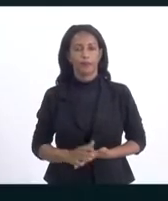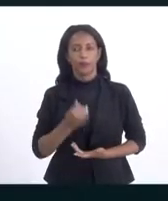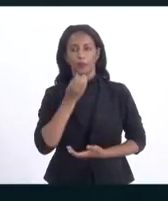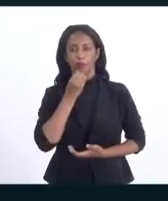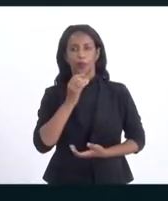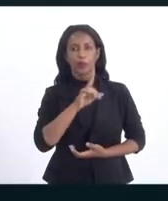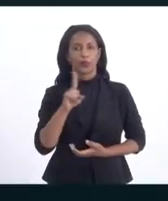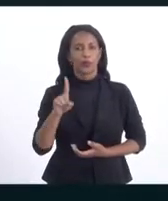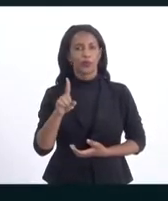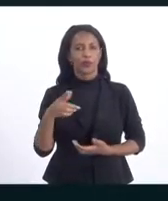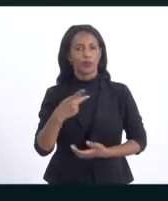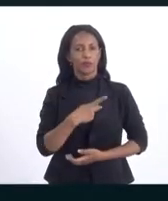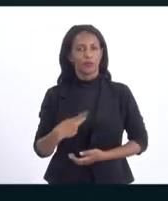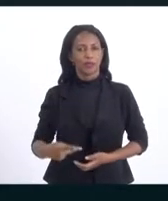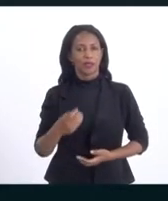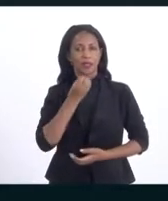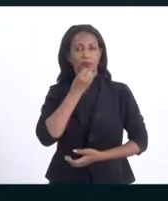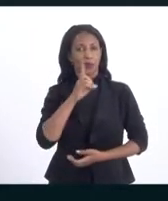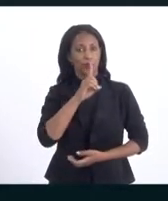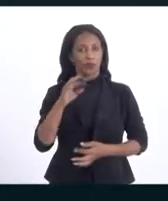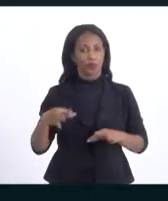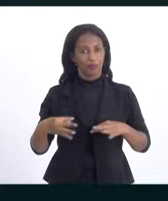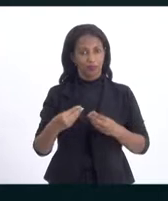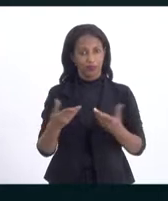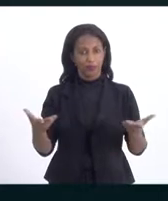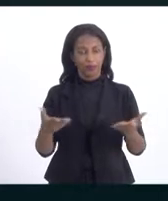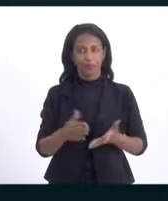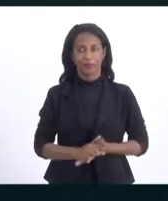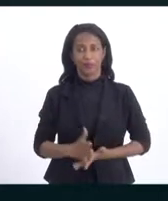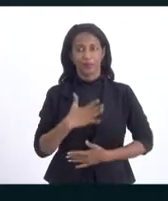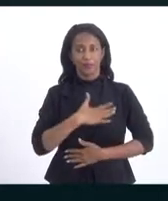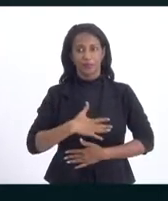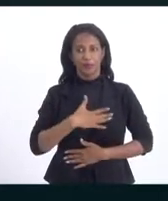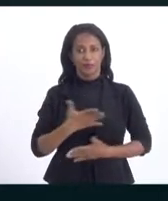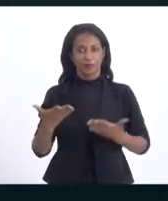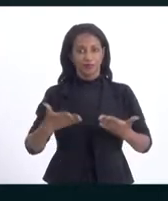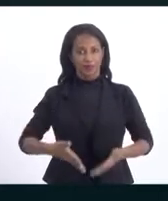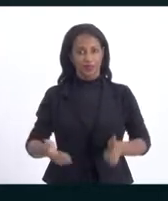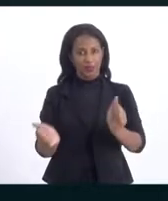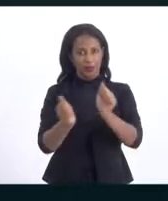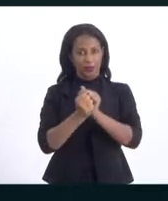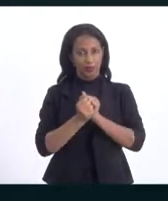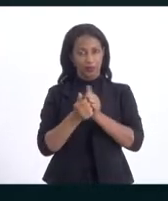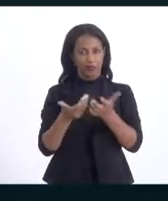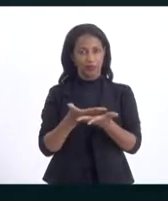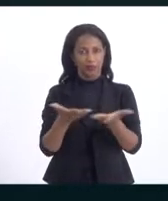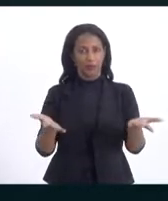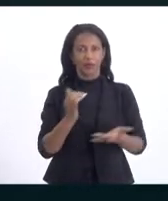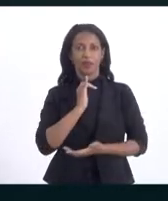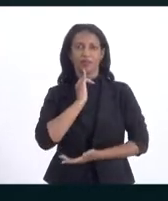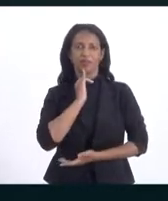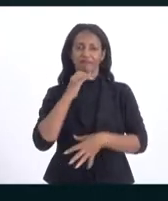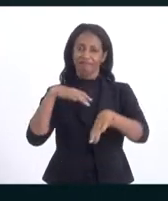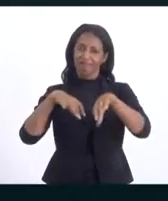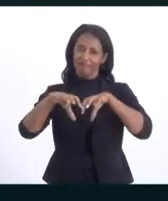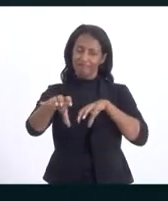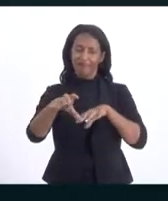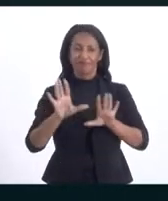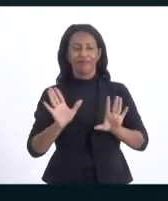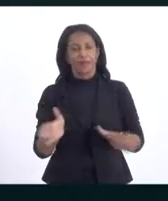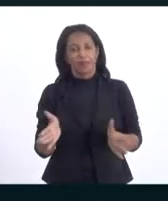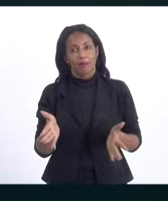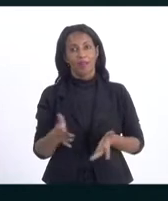Bom dia, presidente, bom dia a todos. É um prazer estar aqui com vocês, infelizmente virtualmente, mas